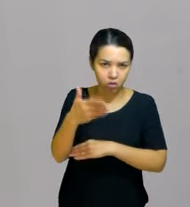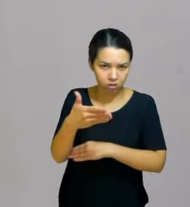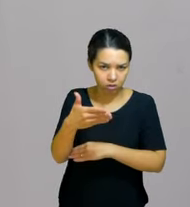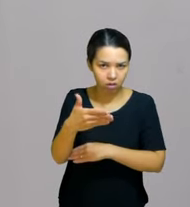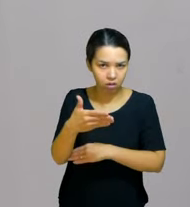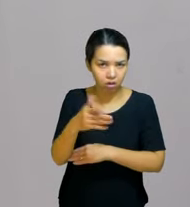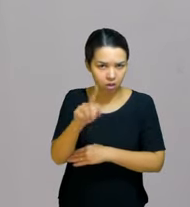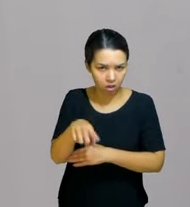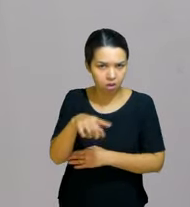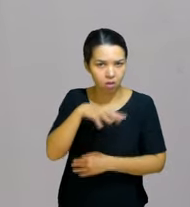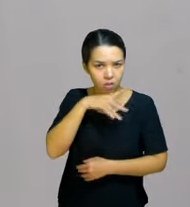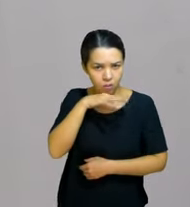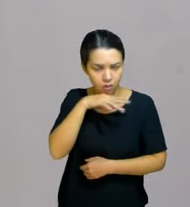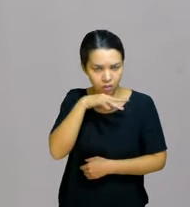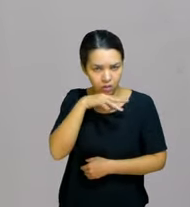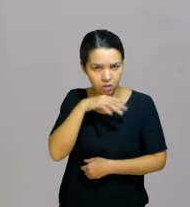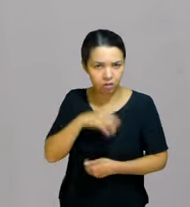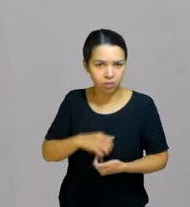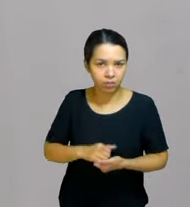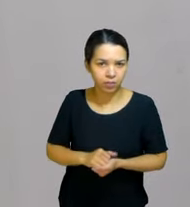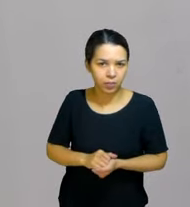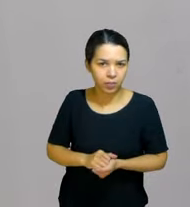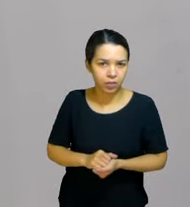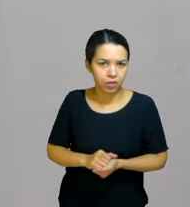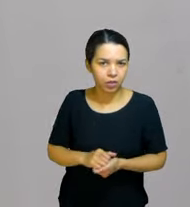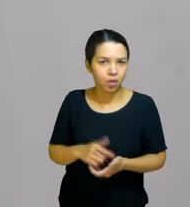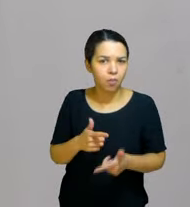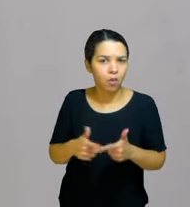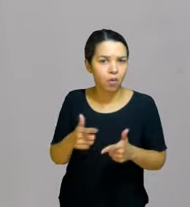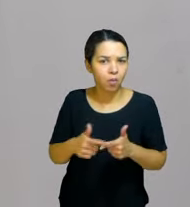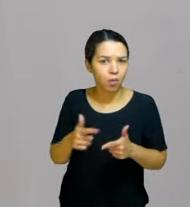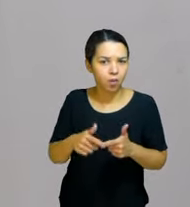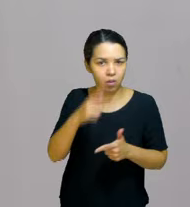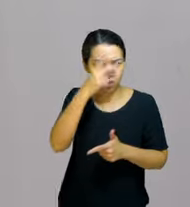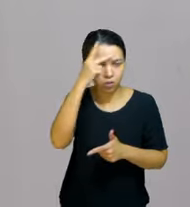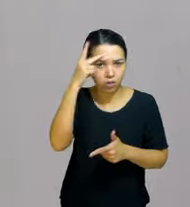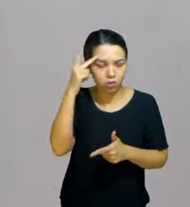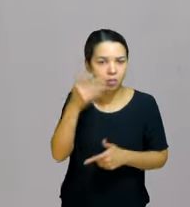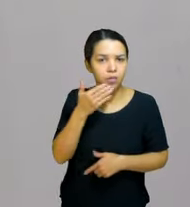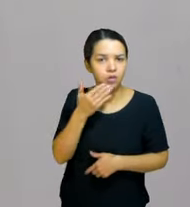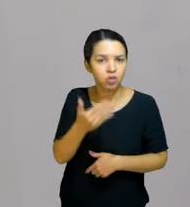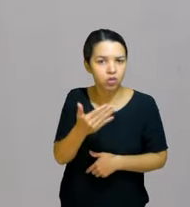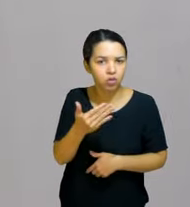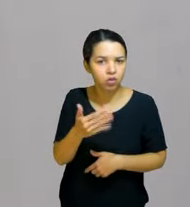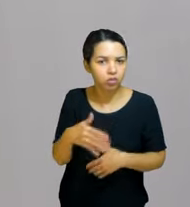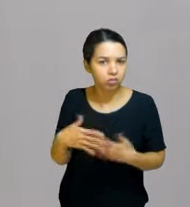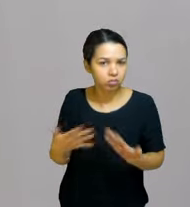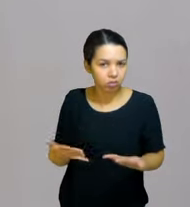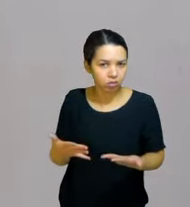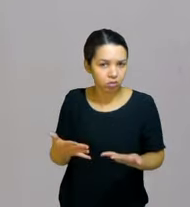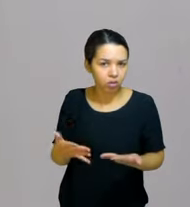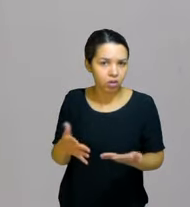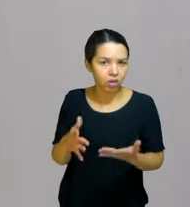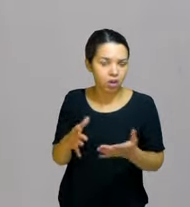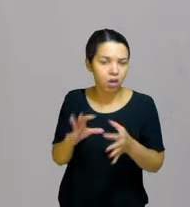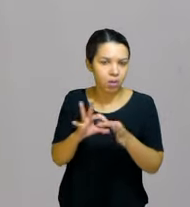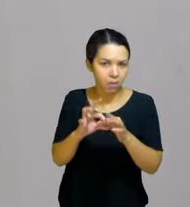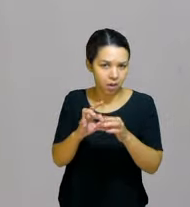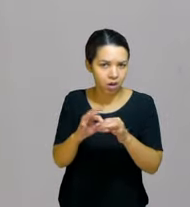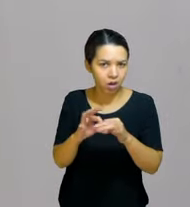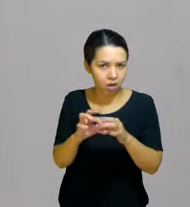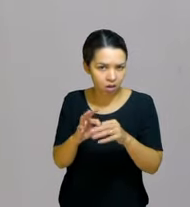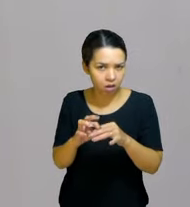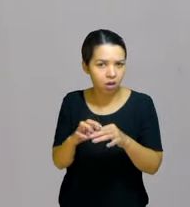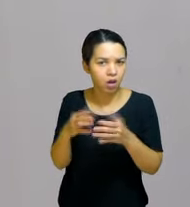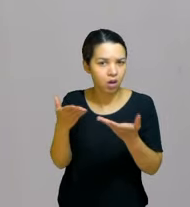ruim. E qual é o problema das pessoas reivindicarem isso? A corda estourou no Parajask, infelizmente,